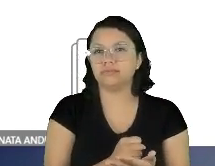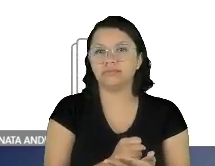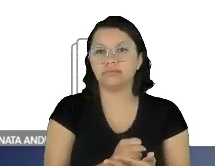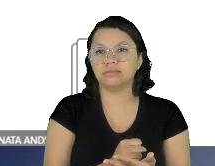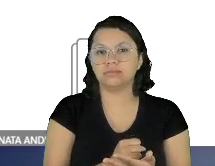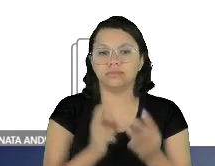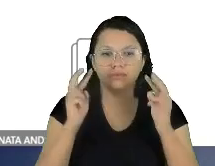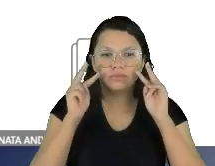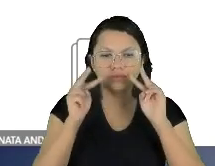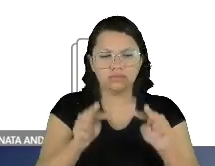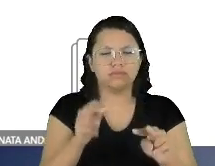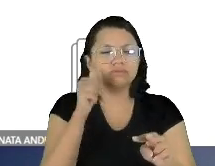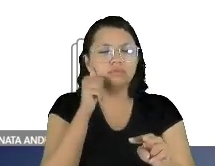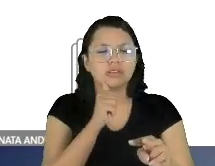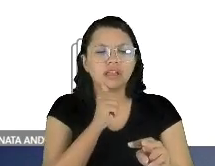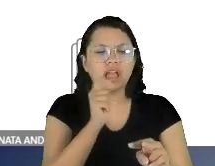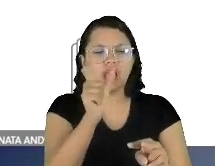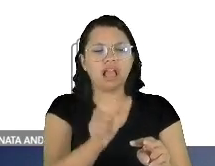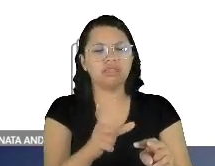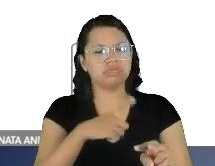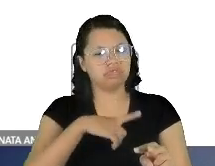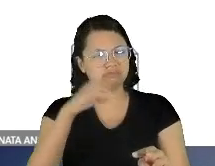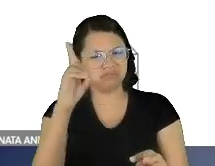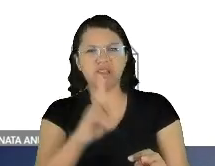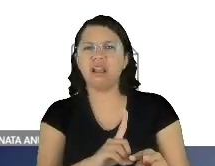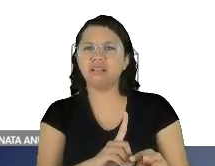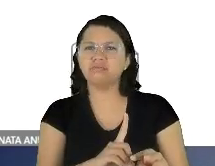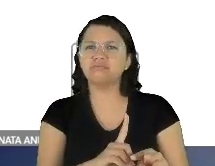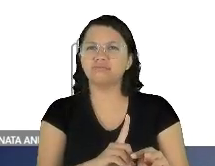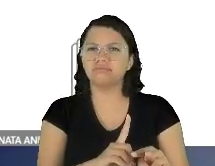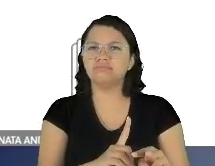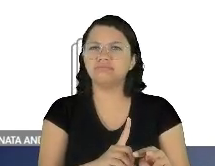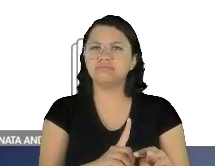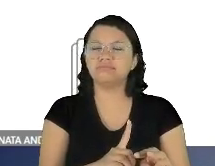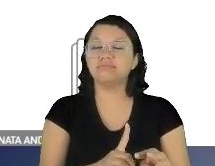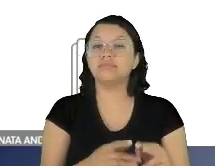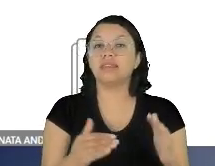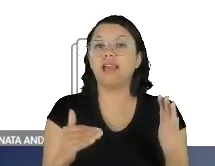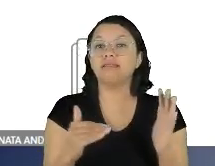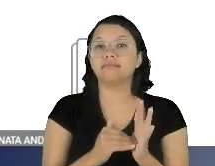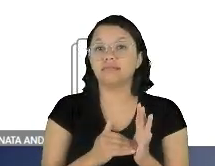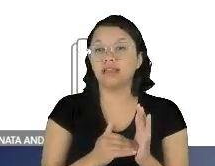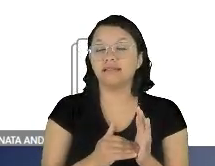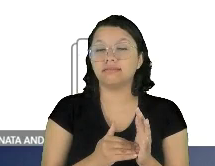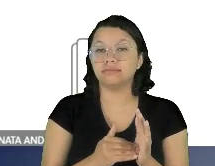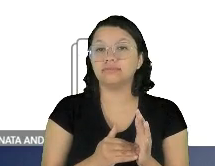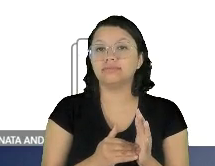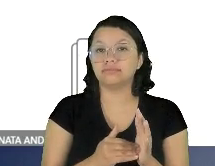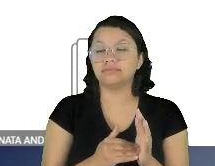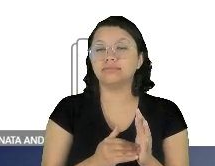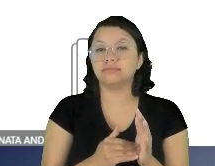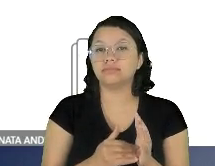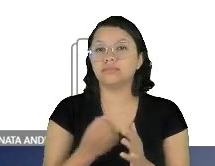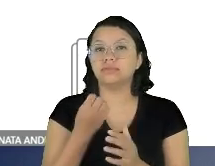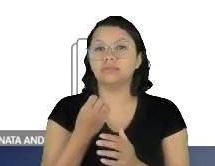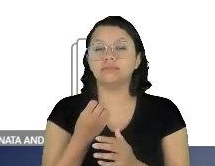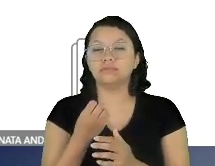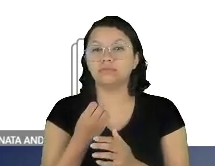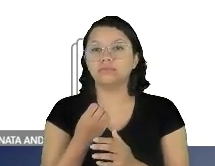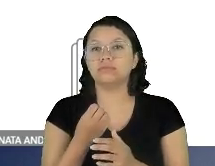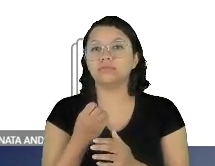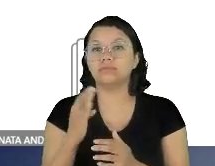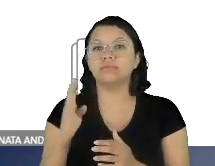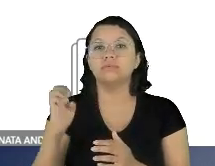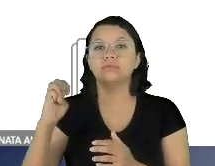Elas não eram vistas como sujeito de direitos. Até mesmo o bem jurídico protegido dos antigos tipos penais